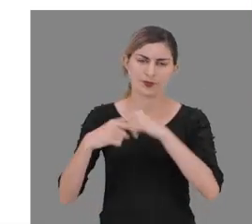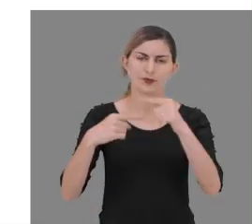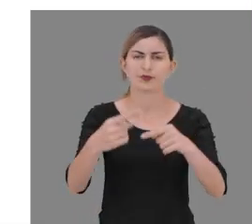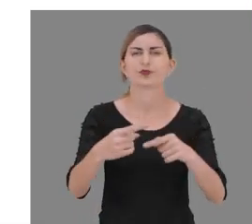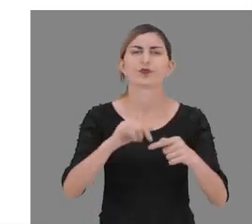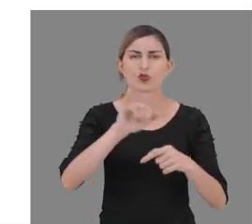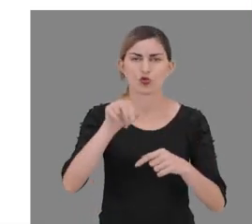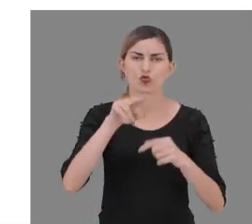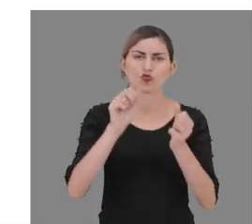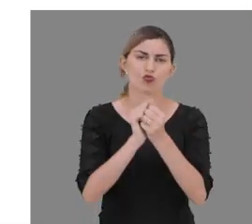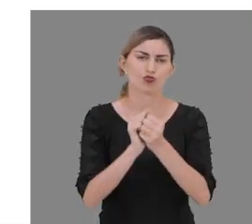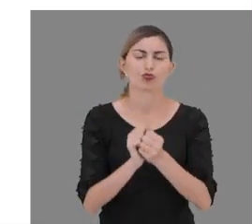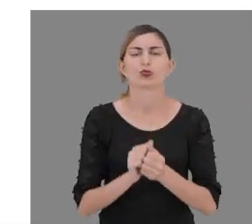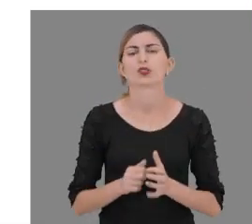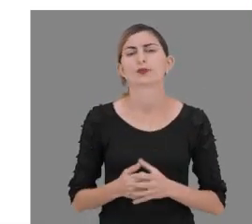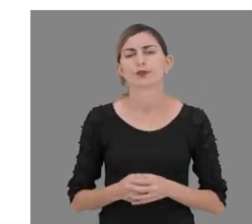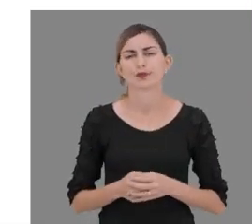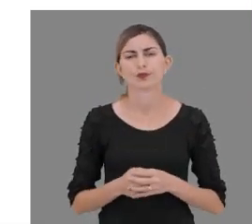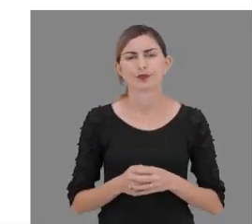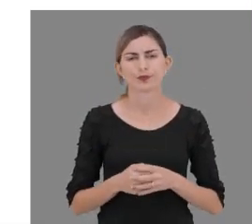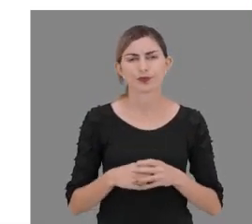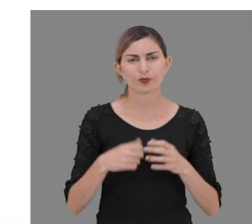de herança disjunta.